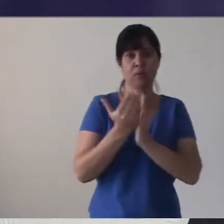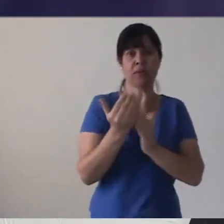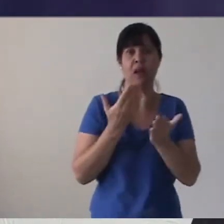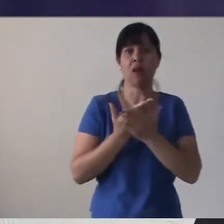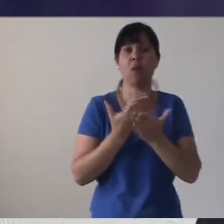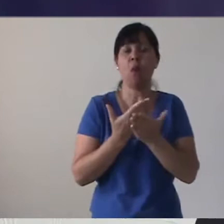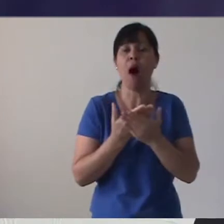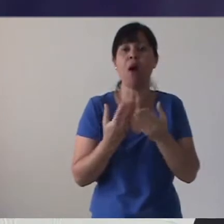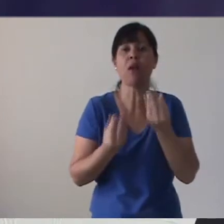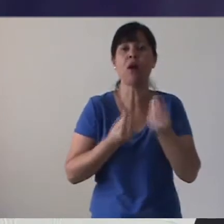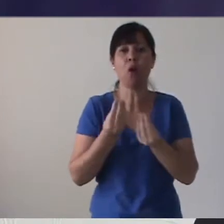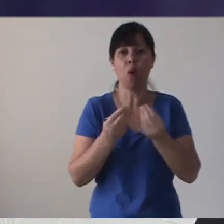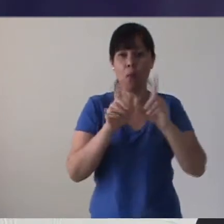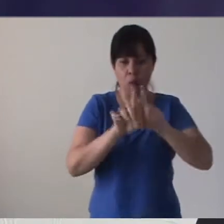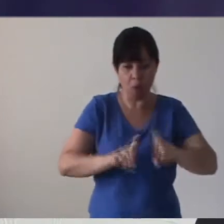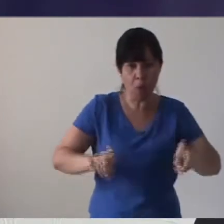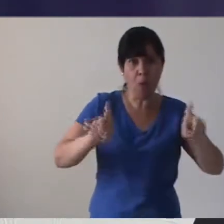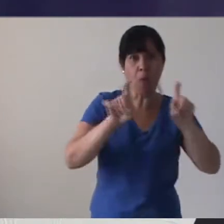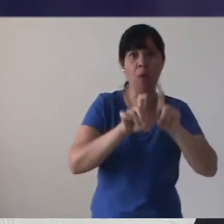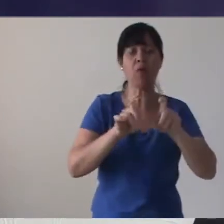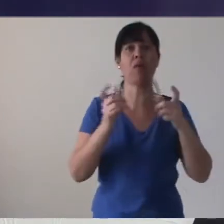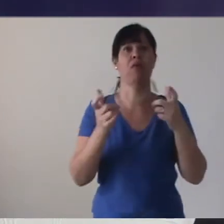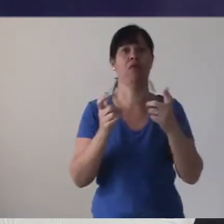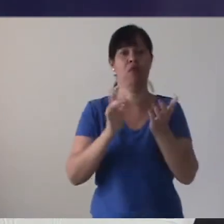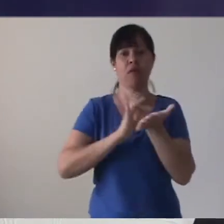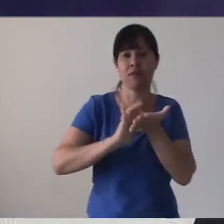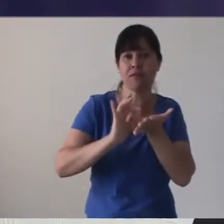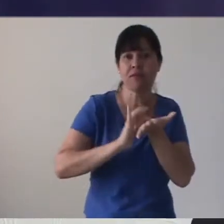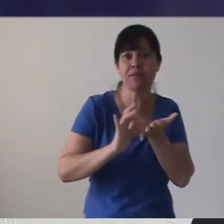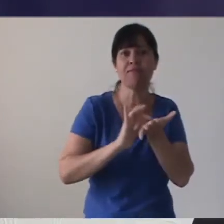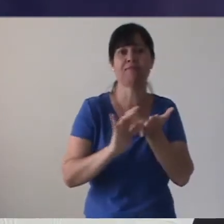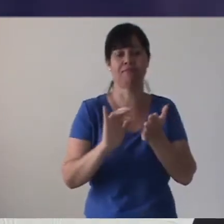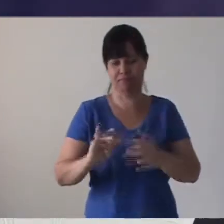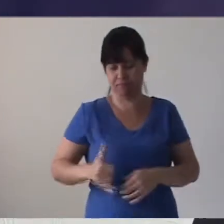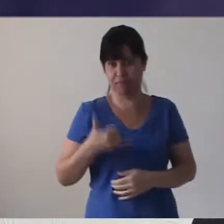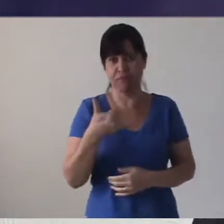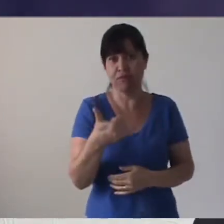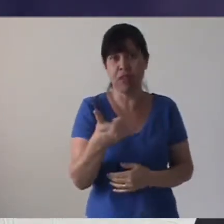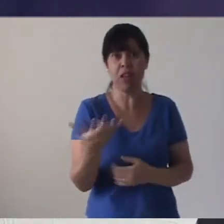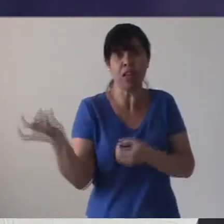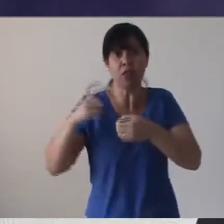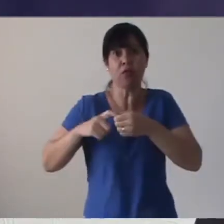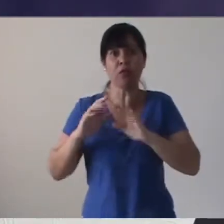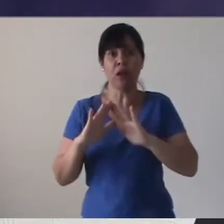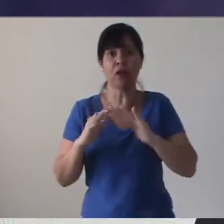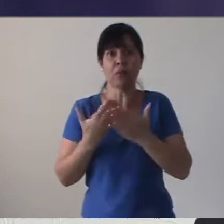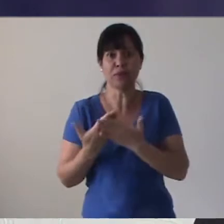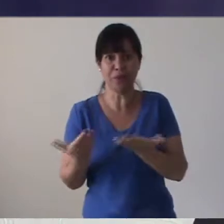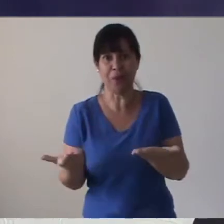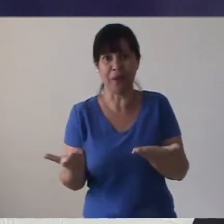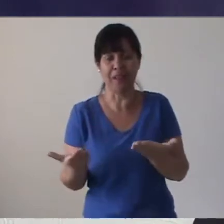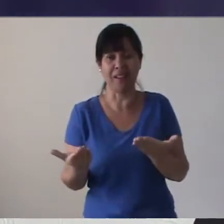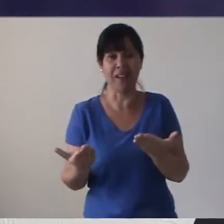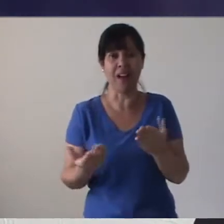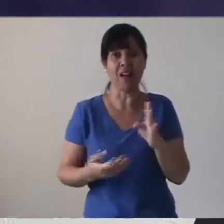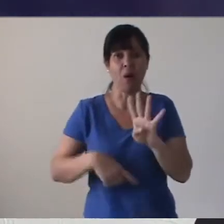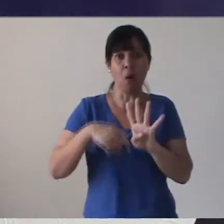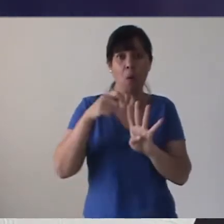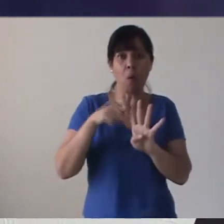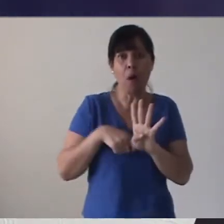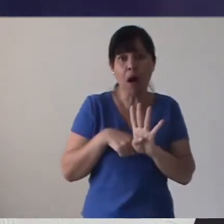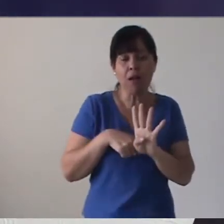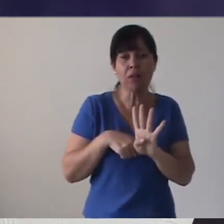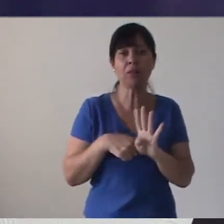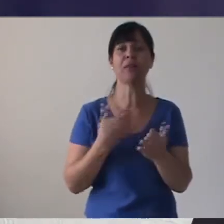computador, pelo celular, e não vieram e nunca mais voltaram para a escola, né? Assim, nesses